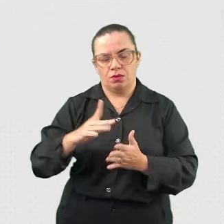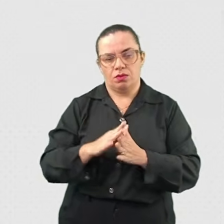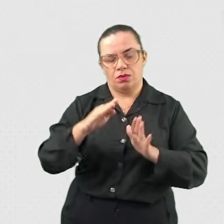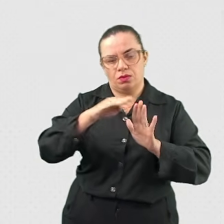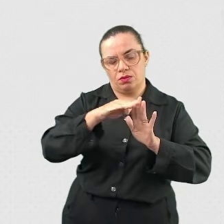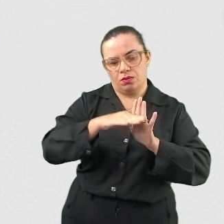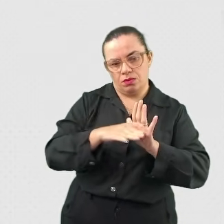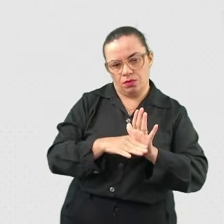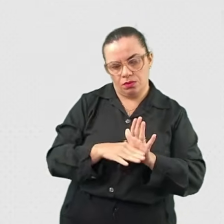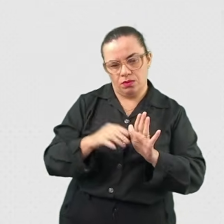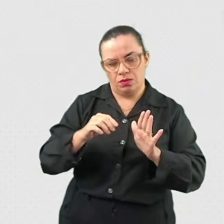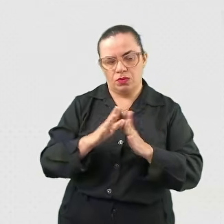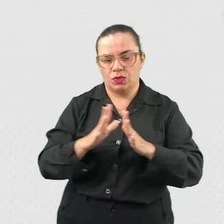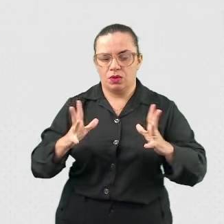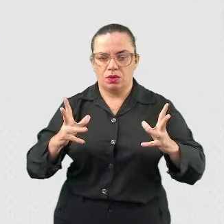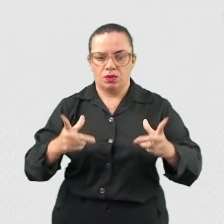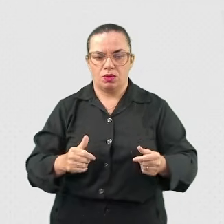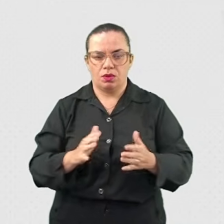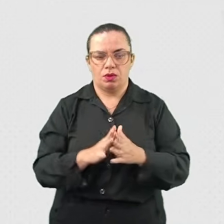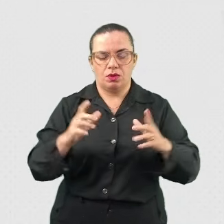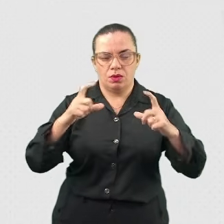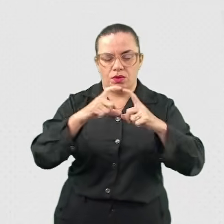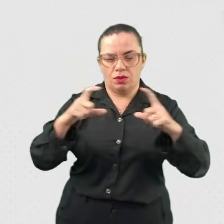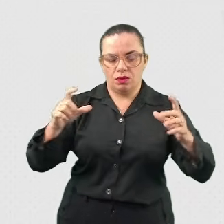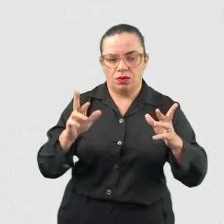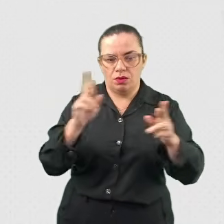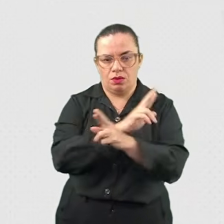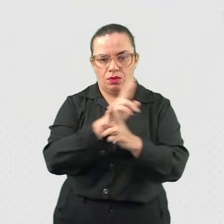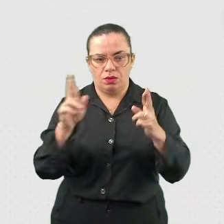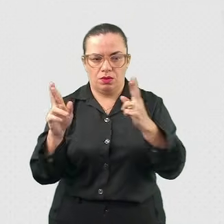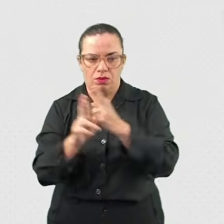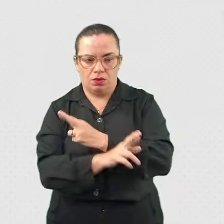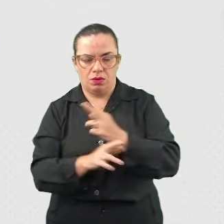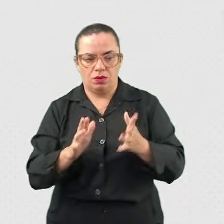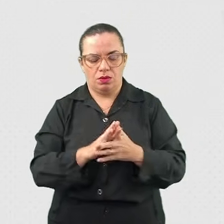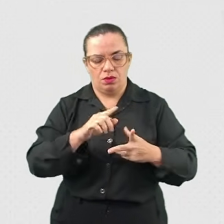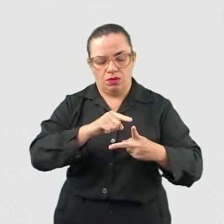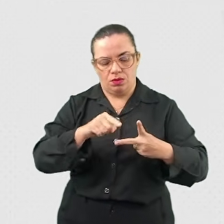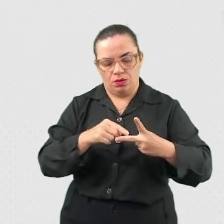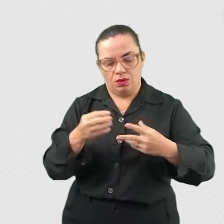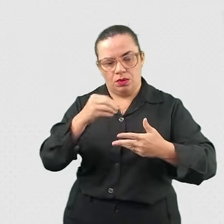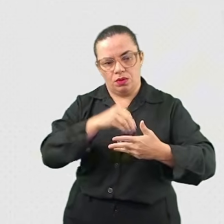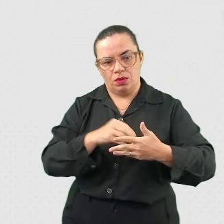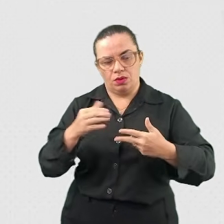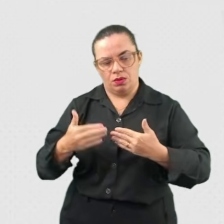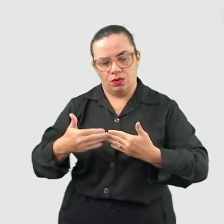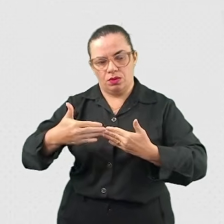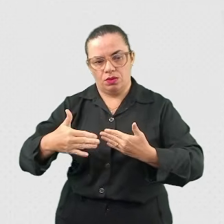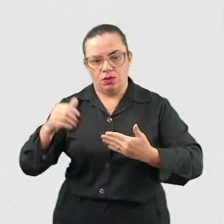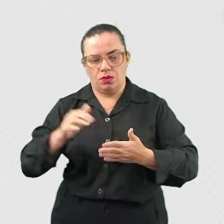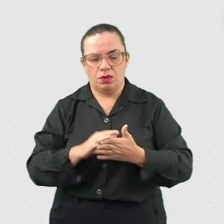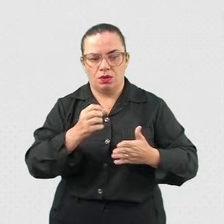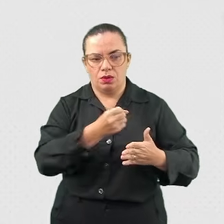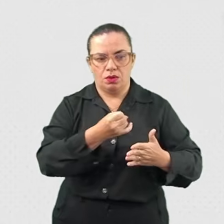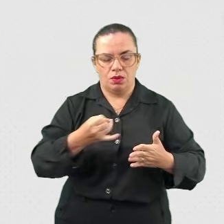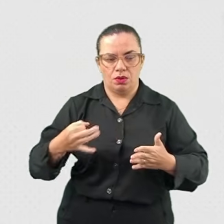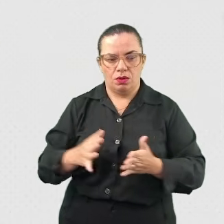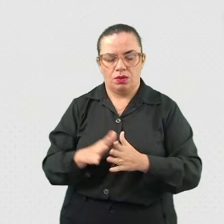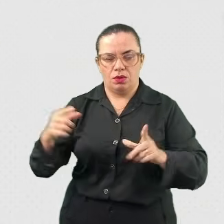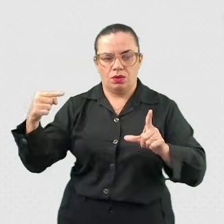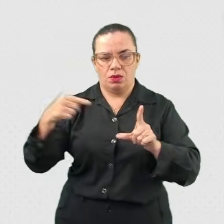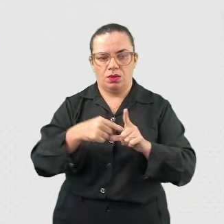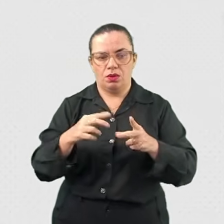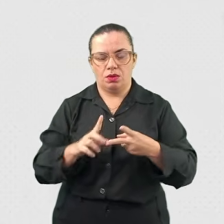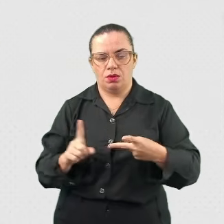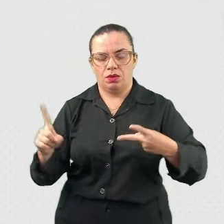classificação, e vimos estar em todas as formas que envolvem aí ângulo interno, ângulo externo e número de diagonais